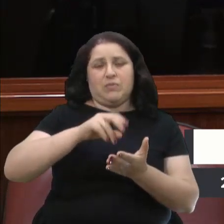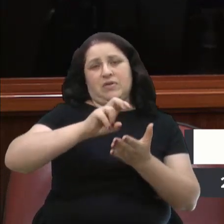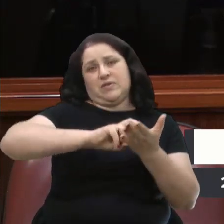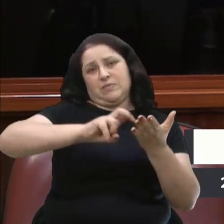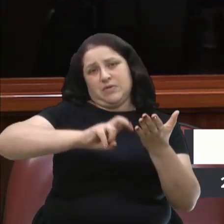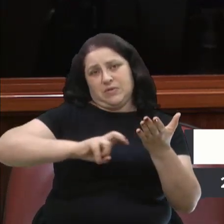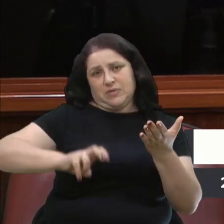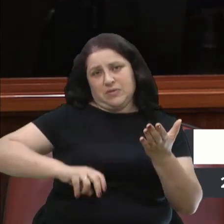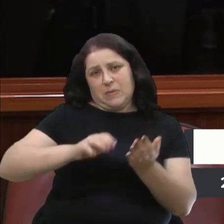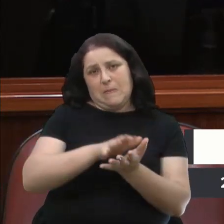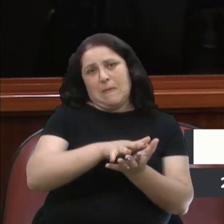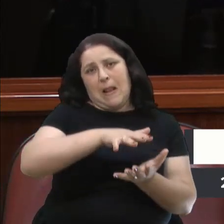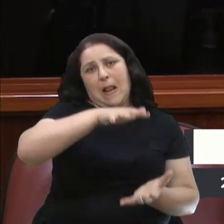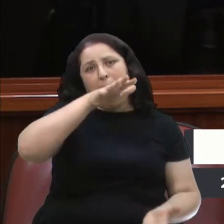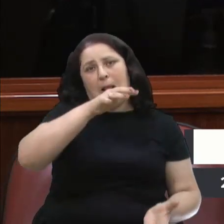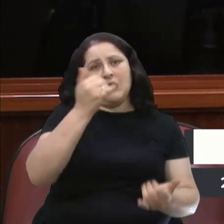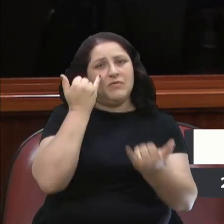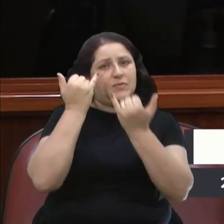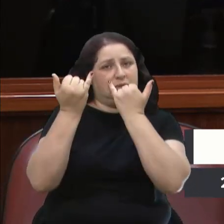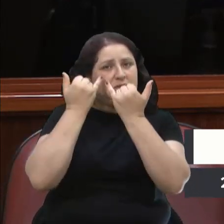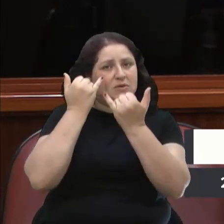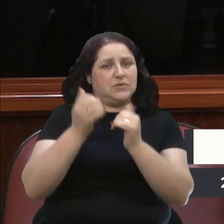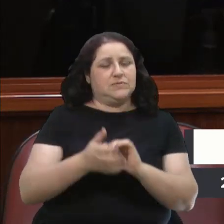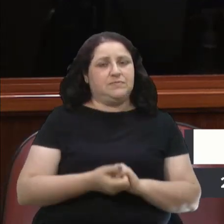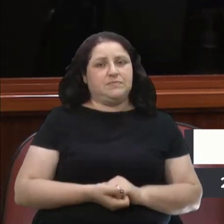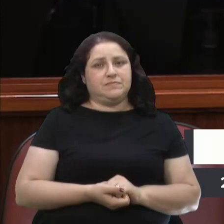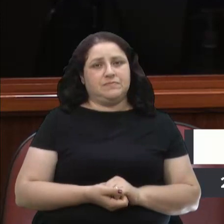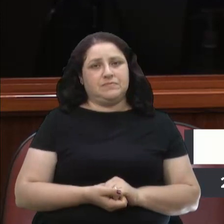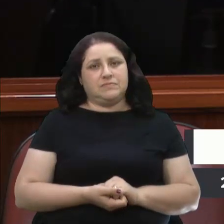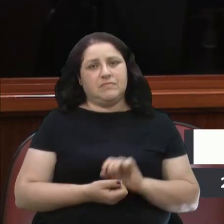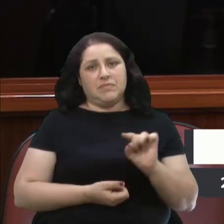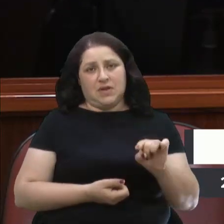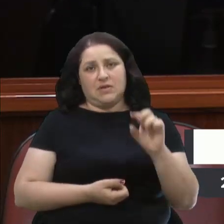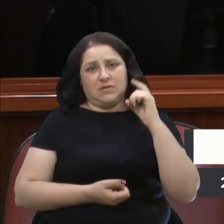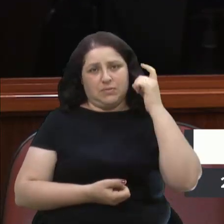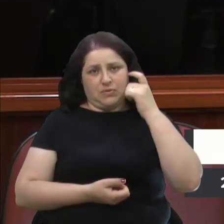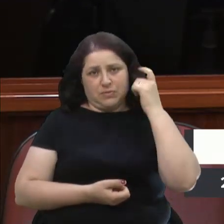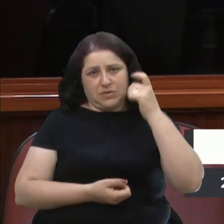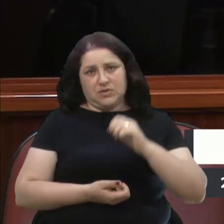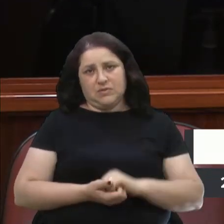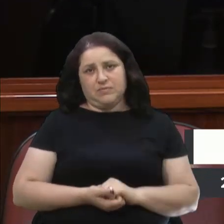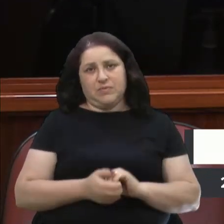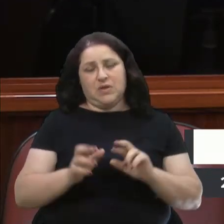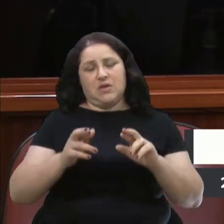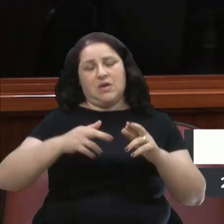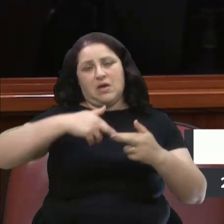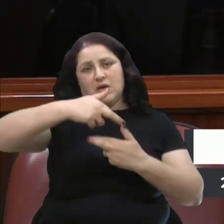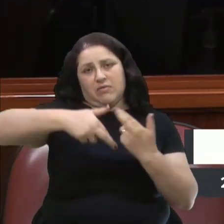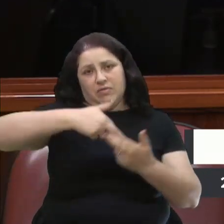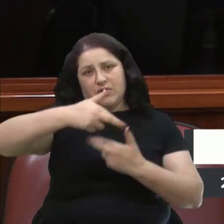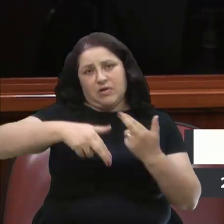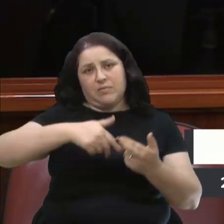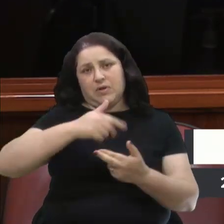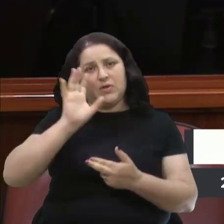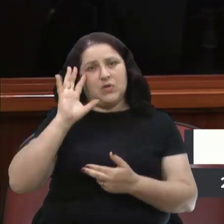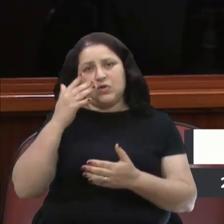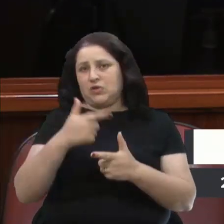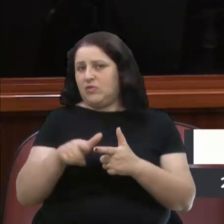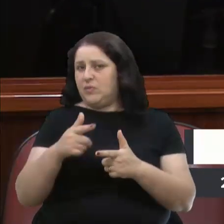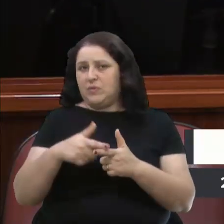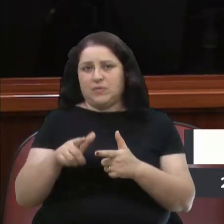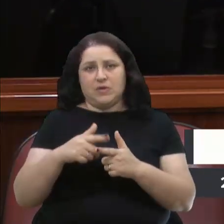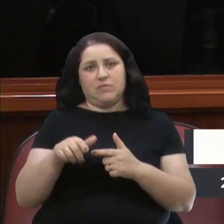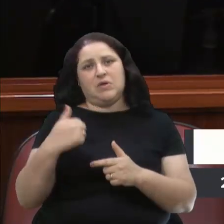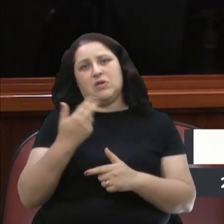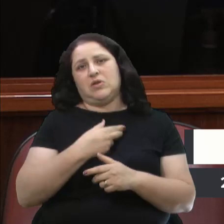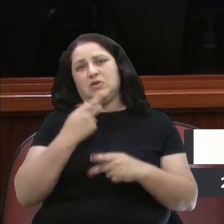do calhamaço de informações. Mas é essa a preocupação. Uma reforma que não resolve o problema, e nós